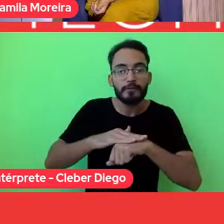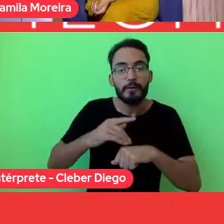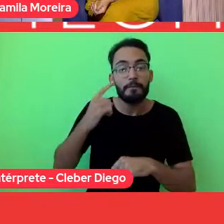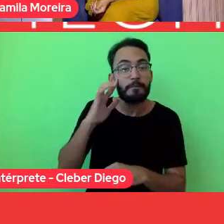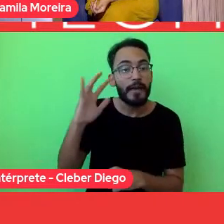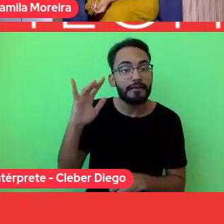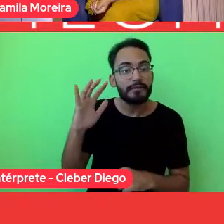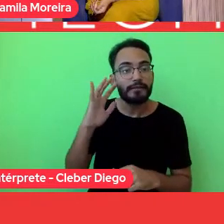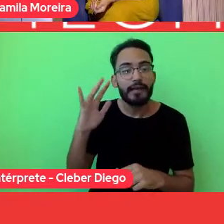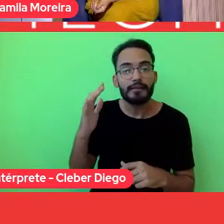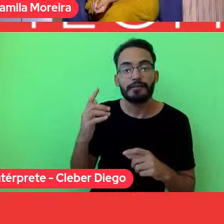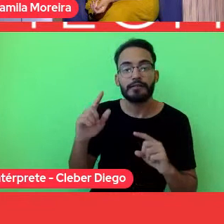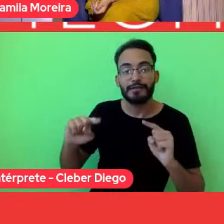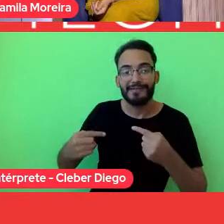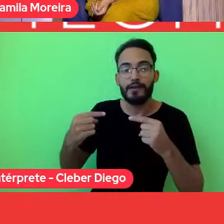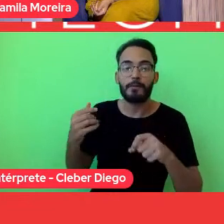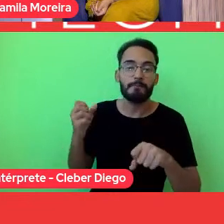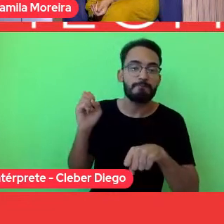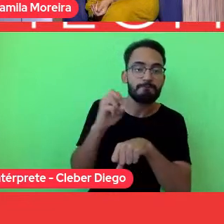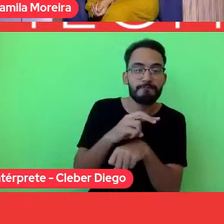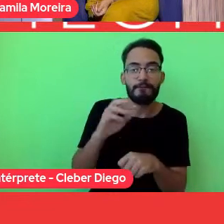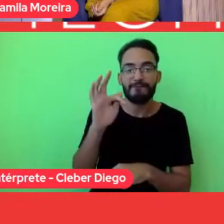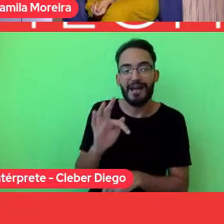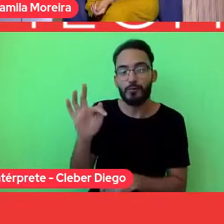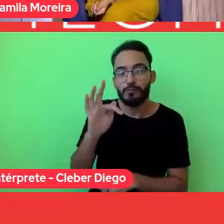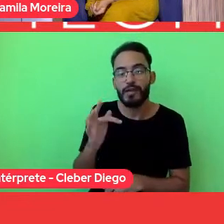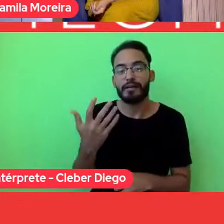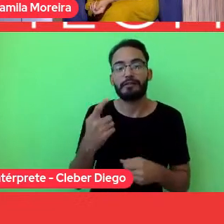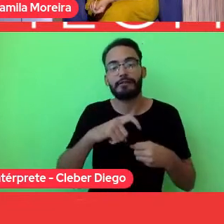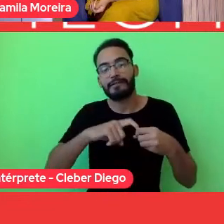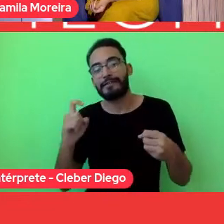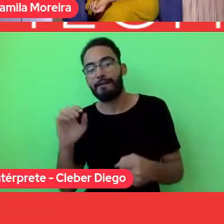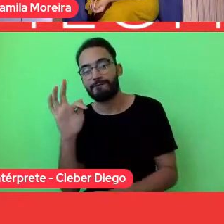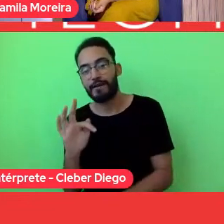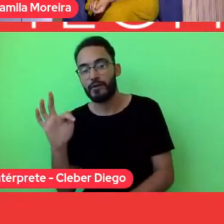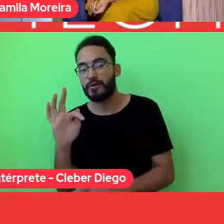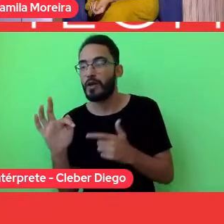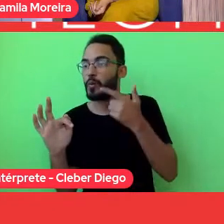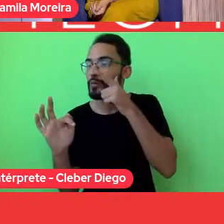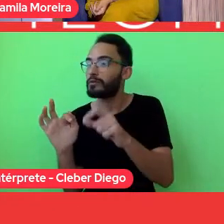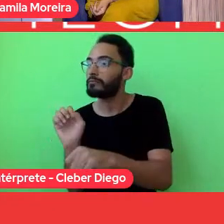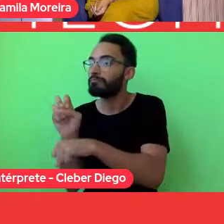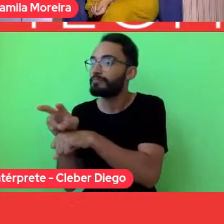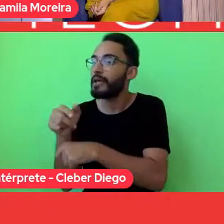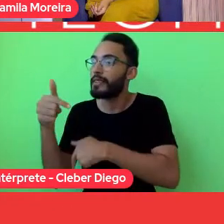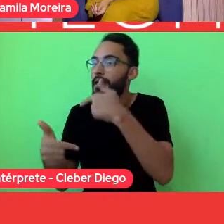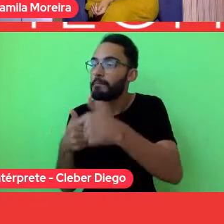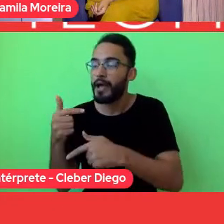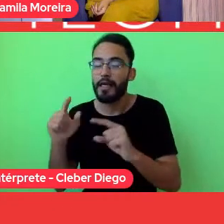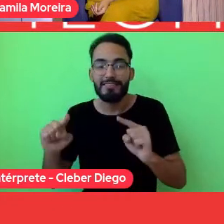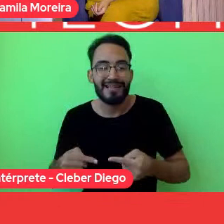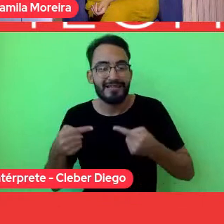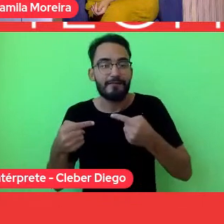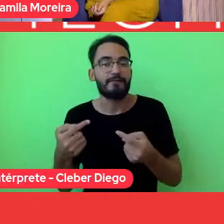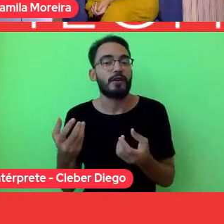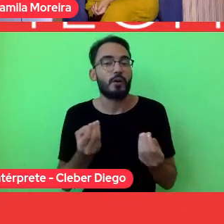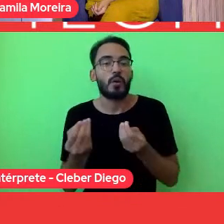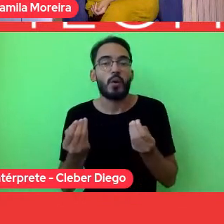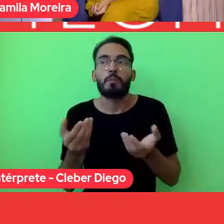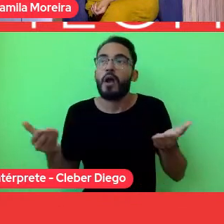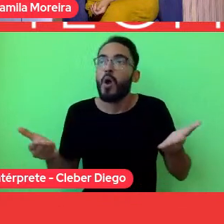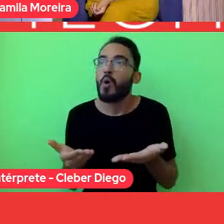desafio de ingressão na faculdade, o desafio de sair da faculdade e conseguir um trabalho, o desafio de estar